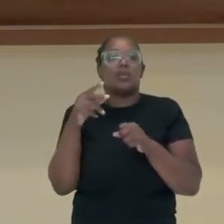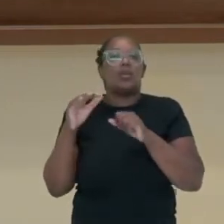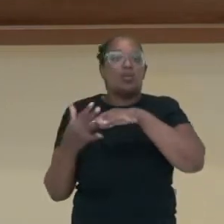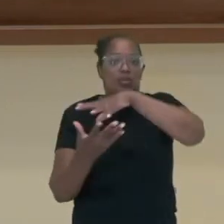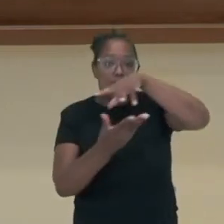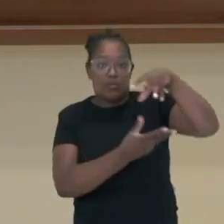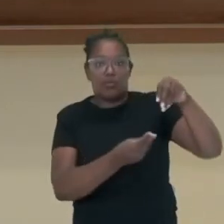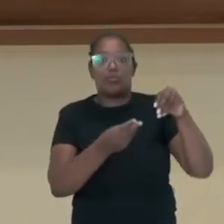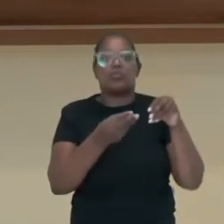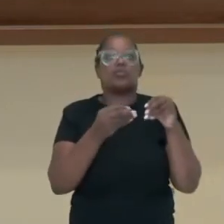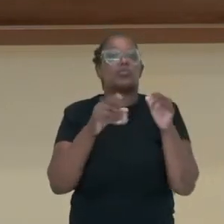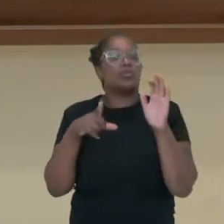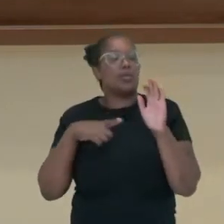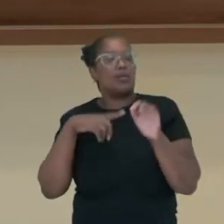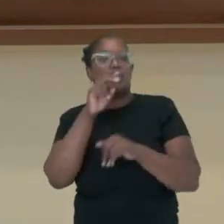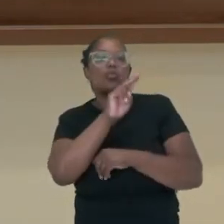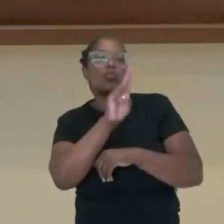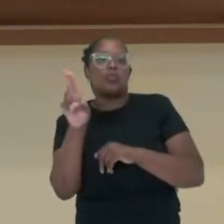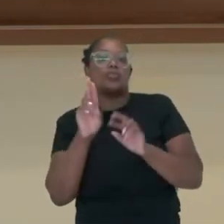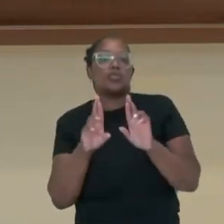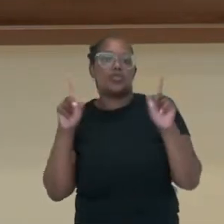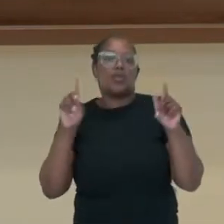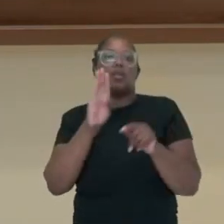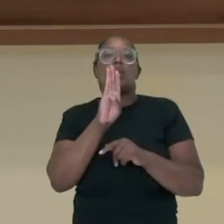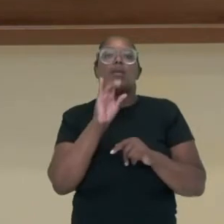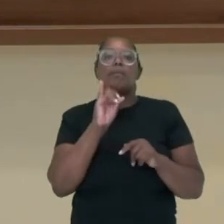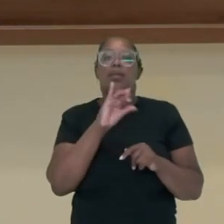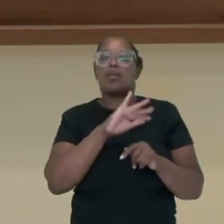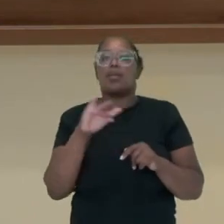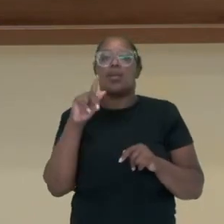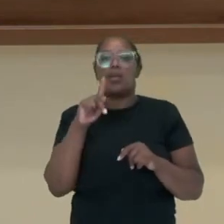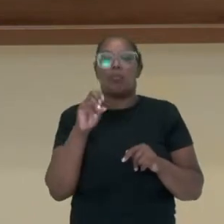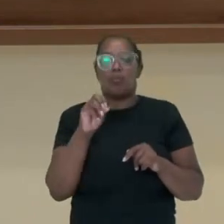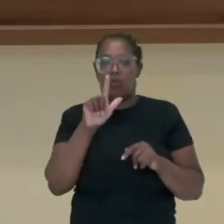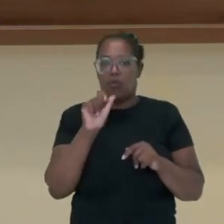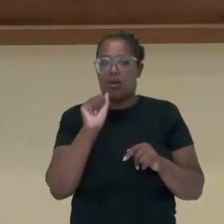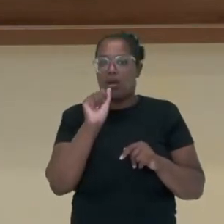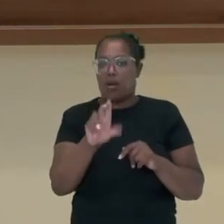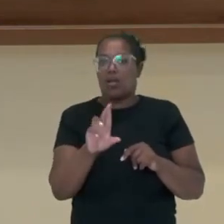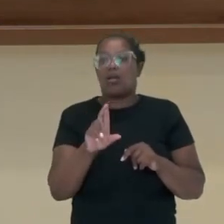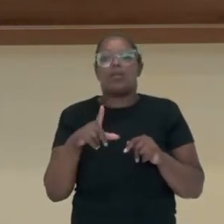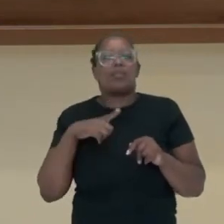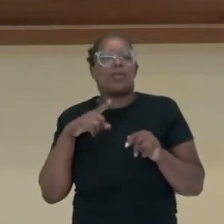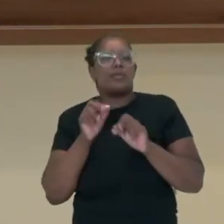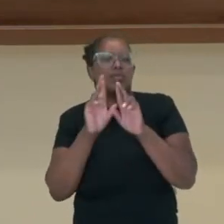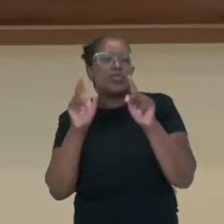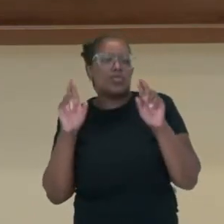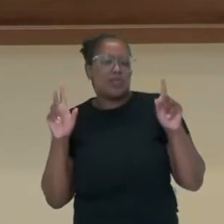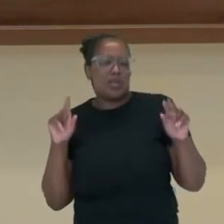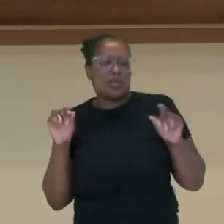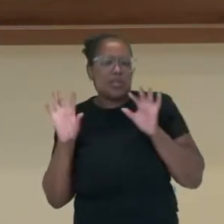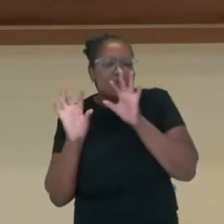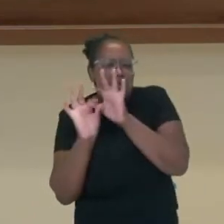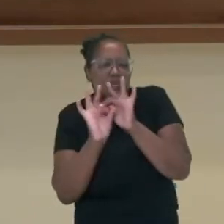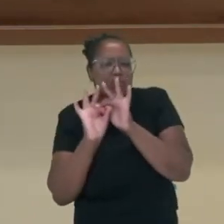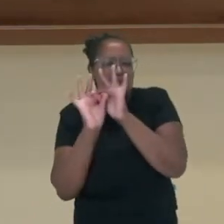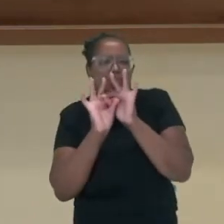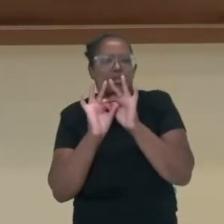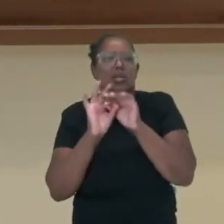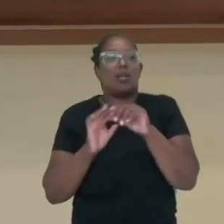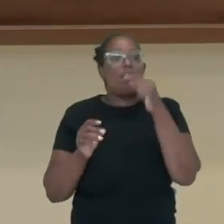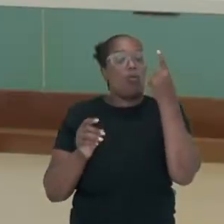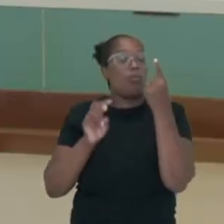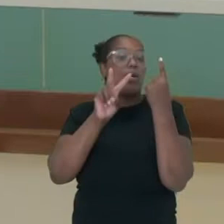mundo bipolar, porque então vários países começam a se posicionar entre duas vertentes específicas.